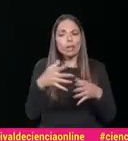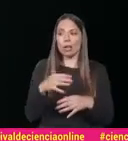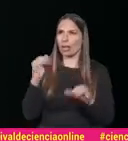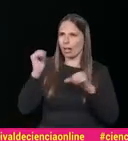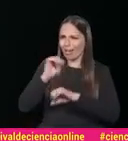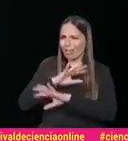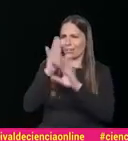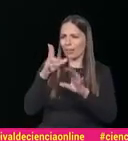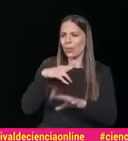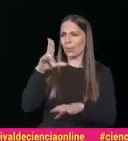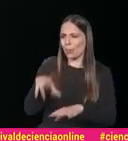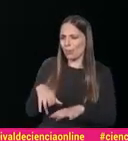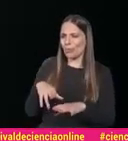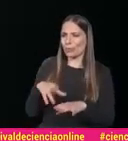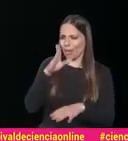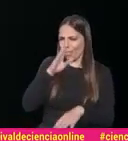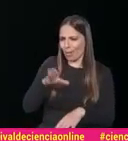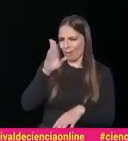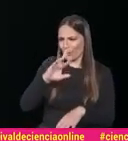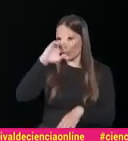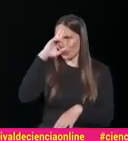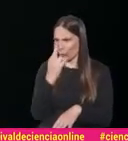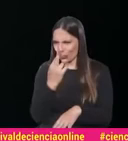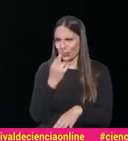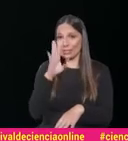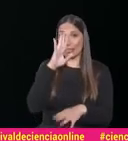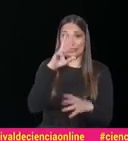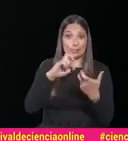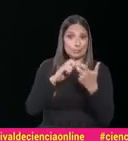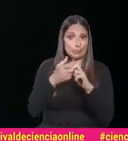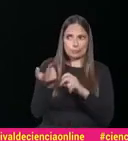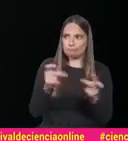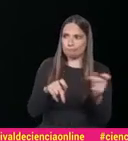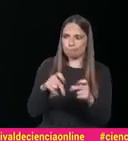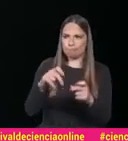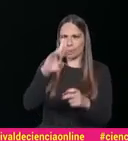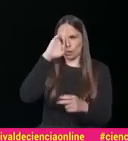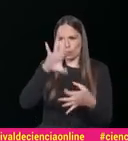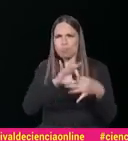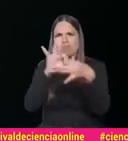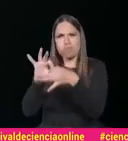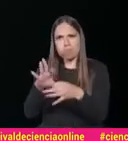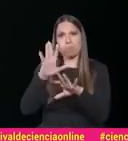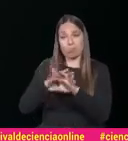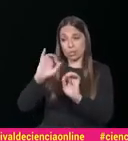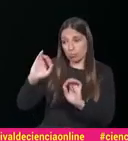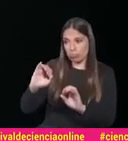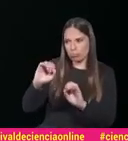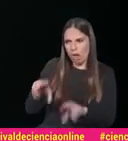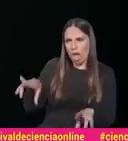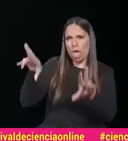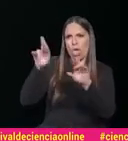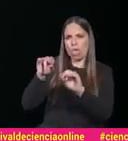grande e Portugal está habituado a juntar esforço em época de crise e por isso foi de facto inédita